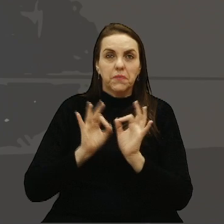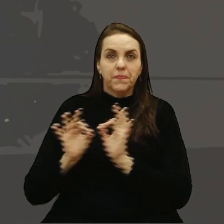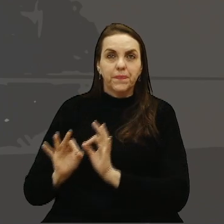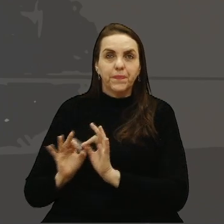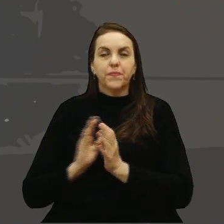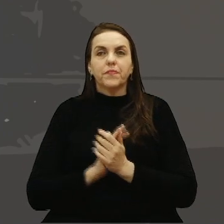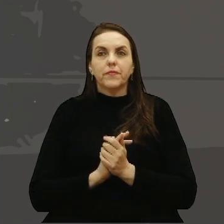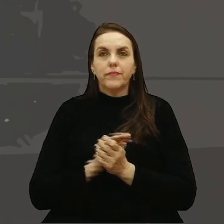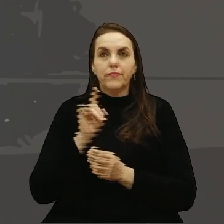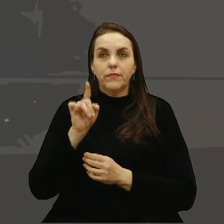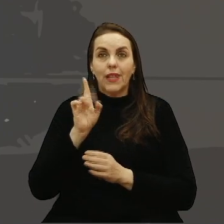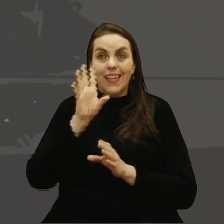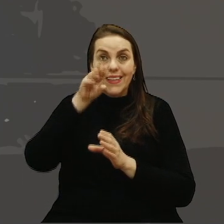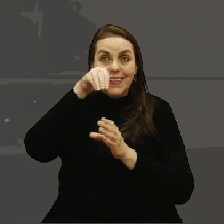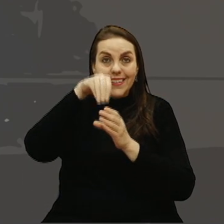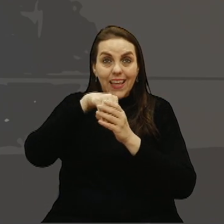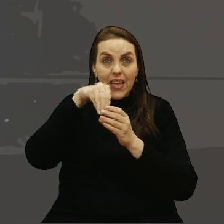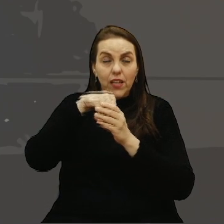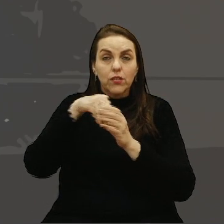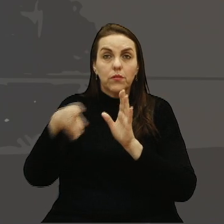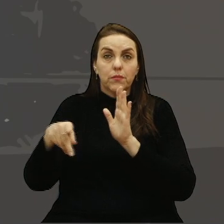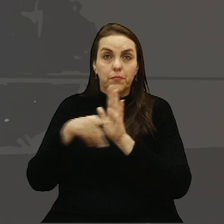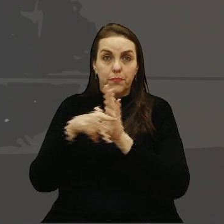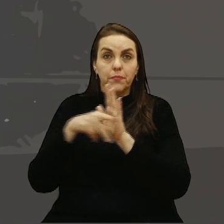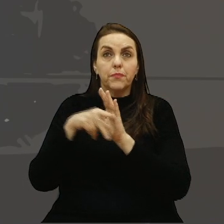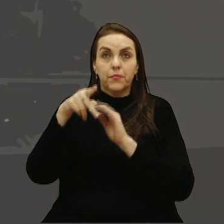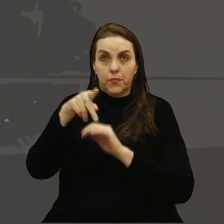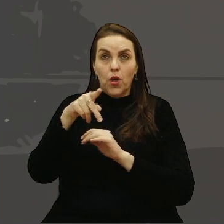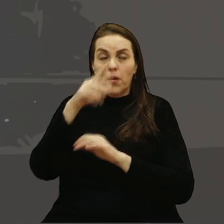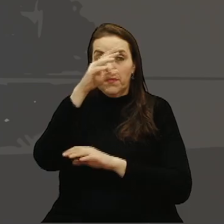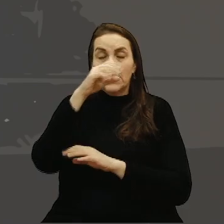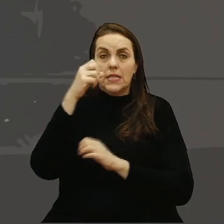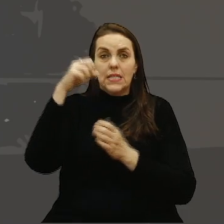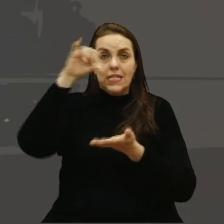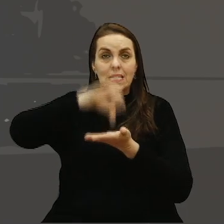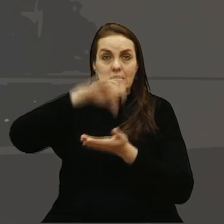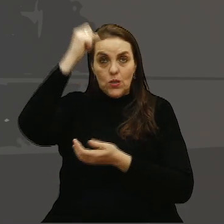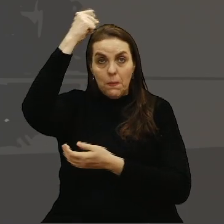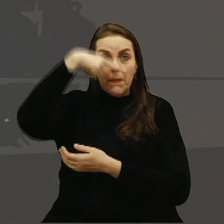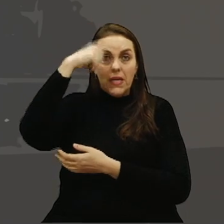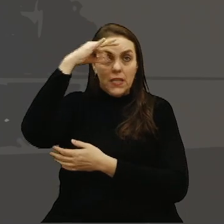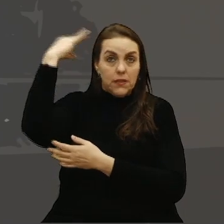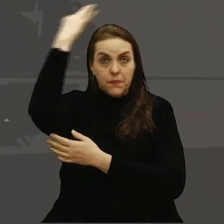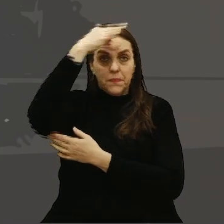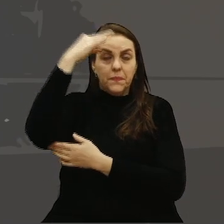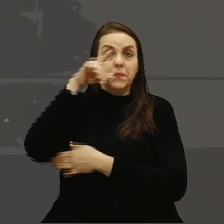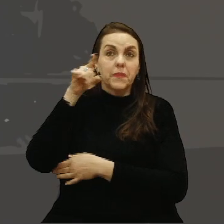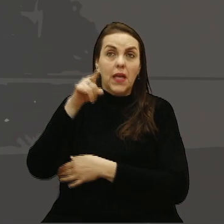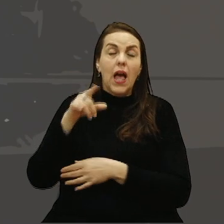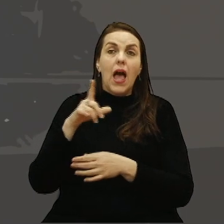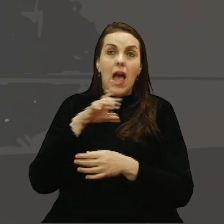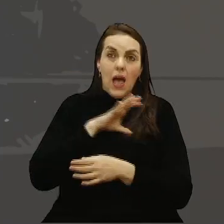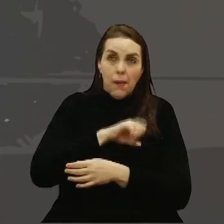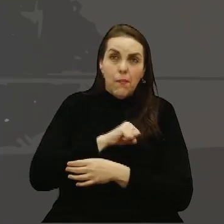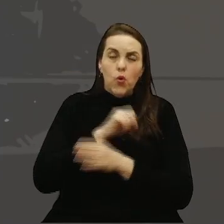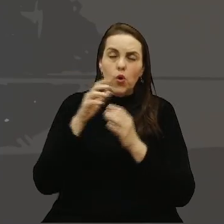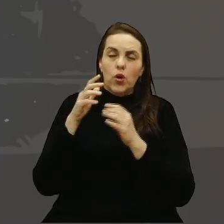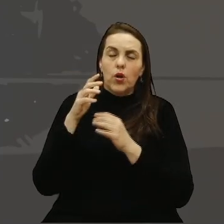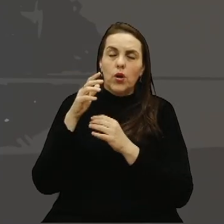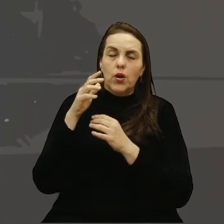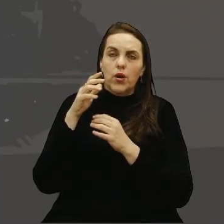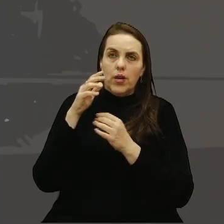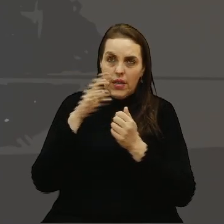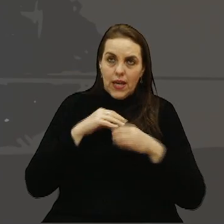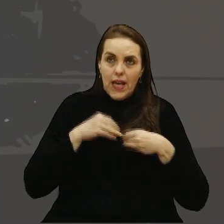aqui é o interior da propriedade do Centro Espírita Sociedade Amor e Caridade, que presta um serviço muito relevante, inclusive. Nós fomos com o secretário adjunto da SEMA,